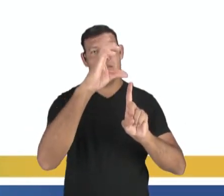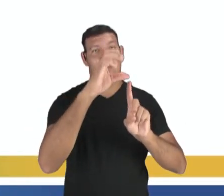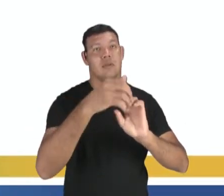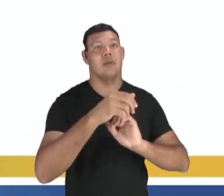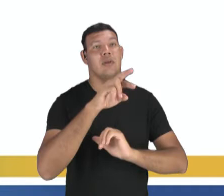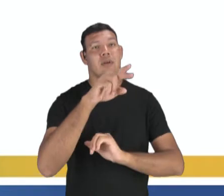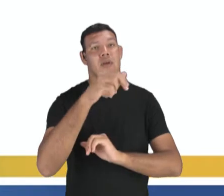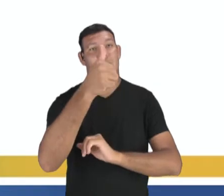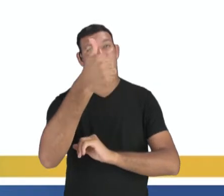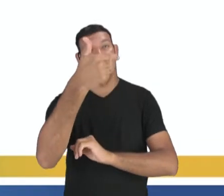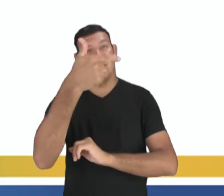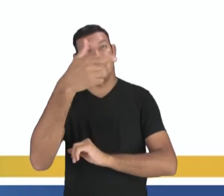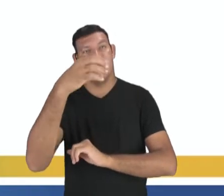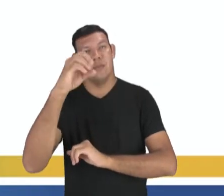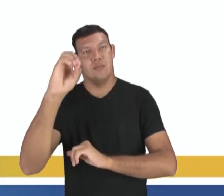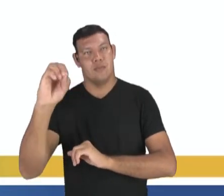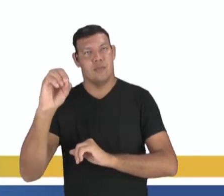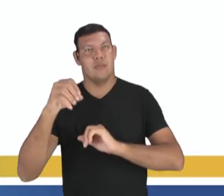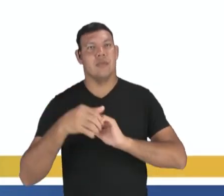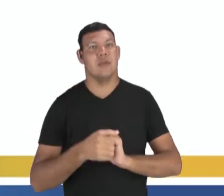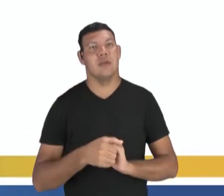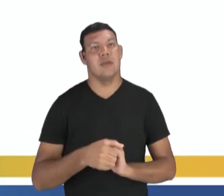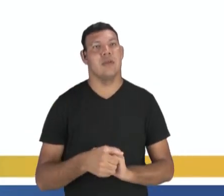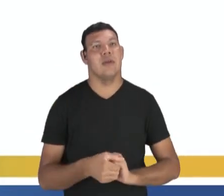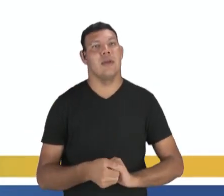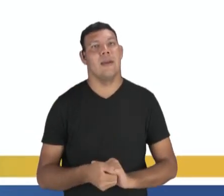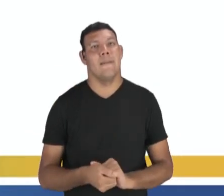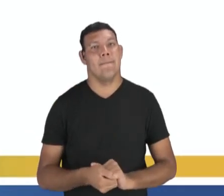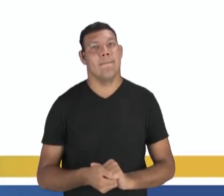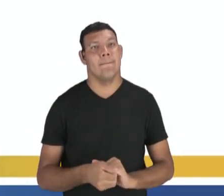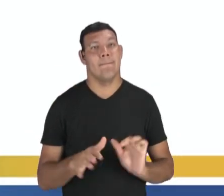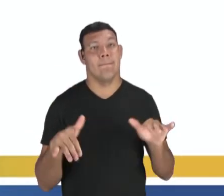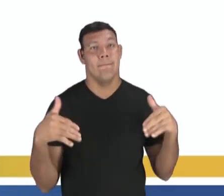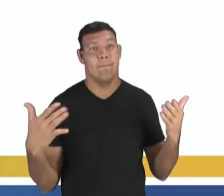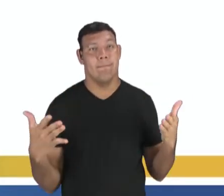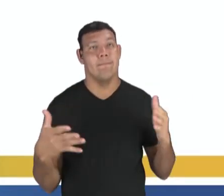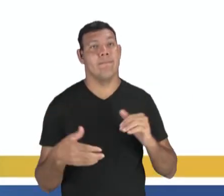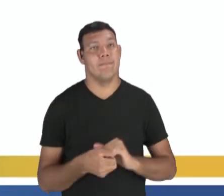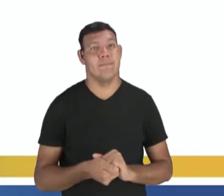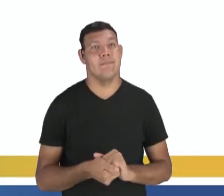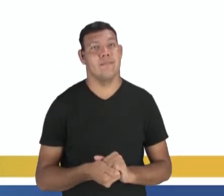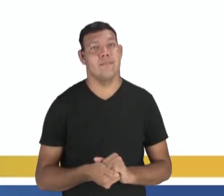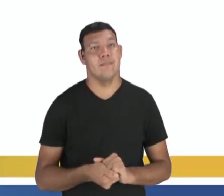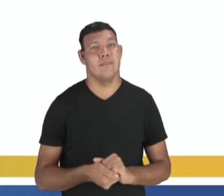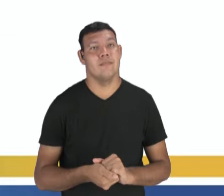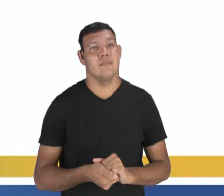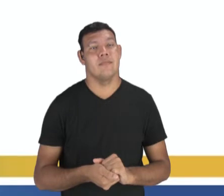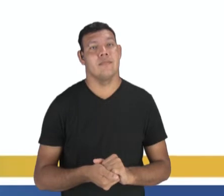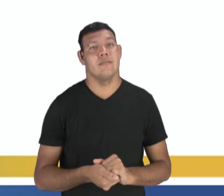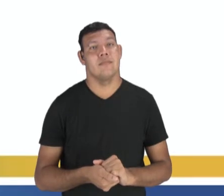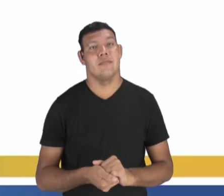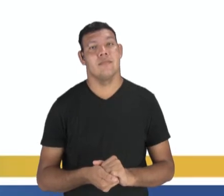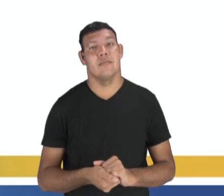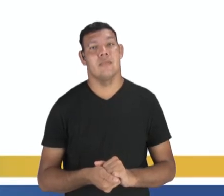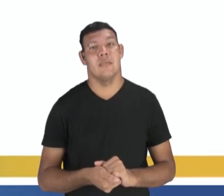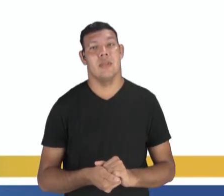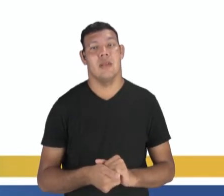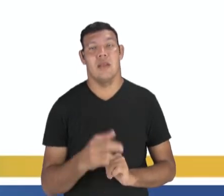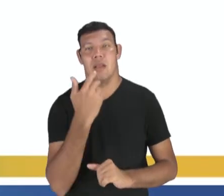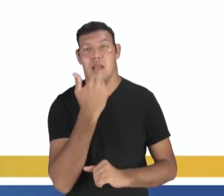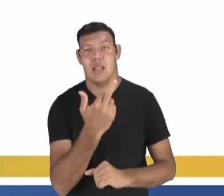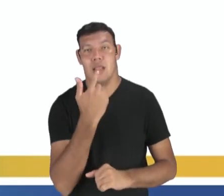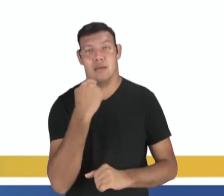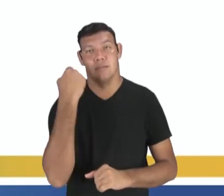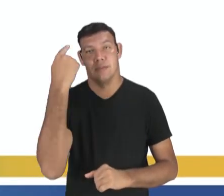1200 - 600 que é igual a 600 Entre esses alunos aquele que falam espanhol